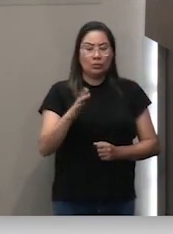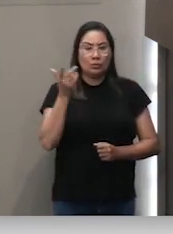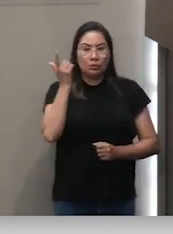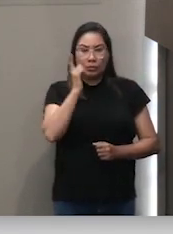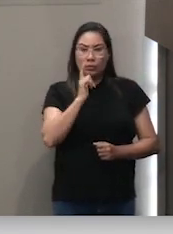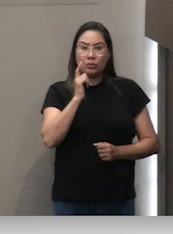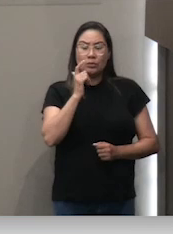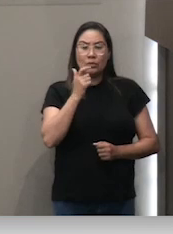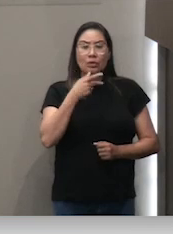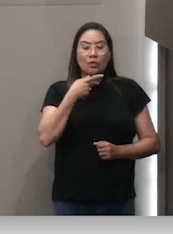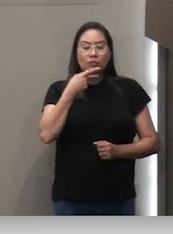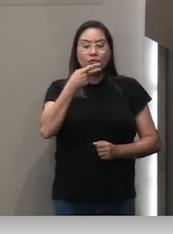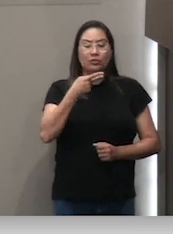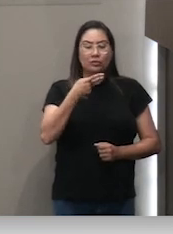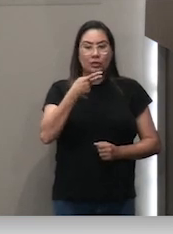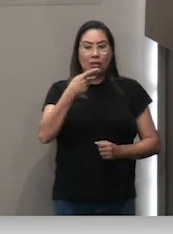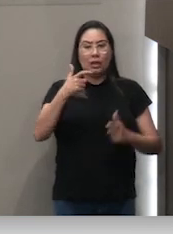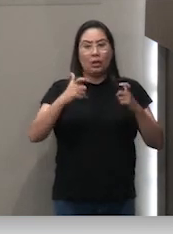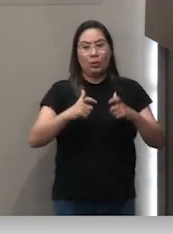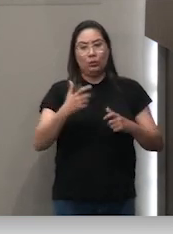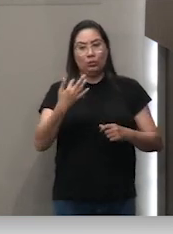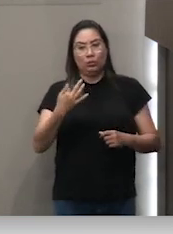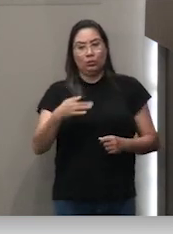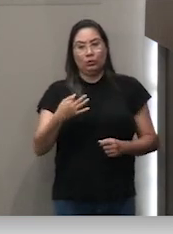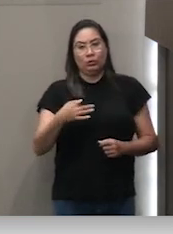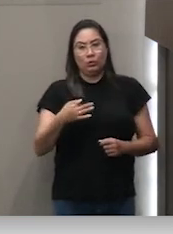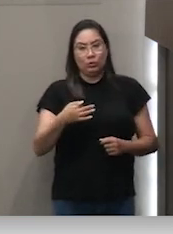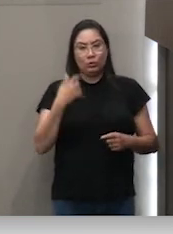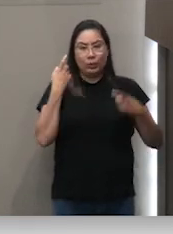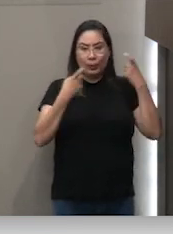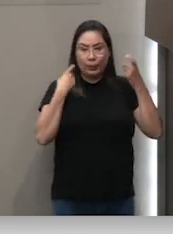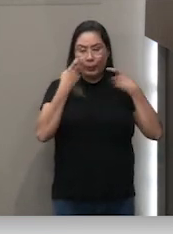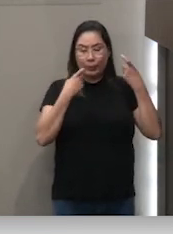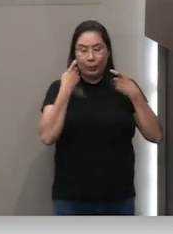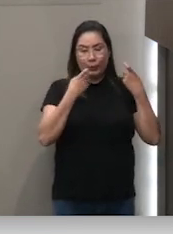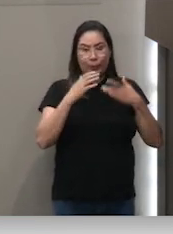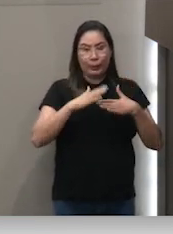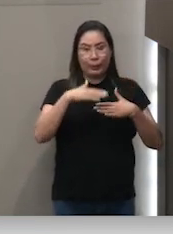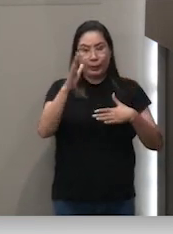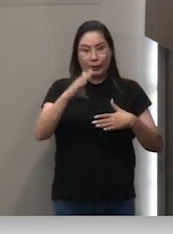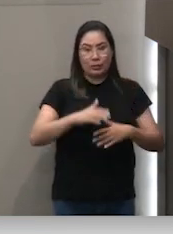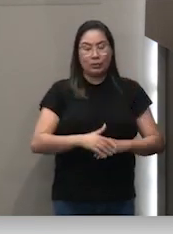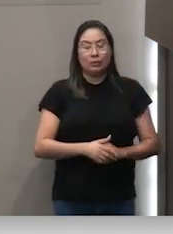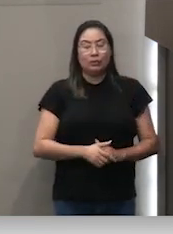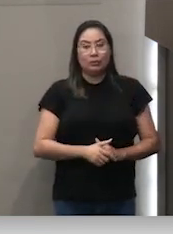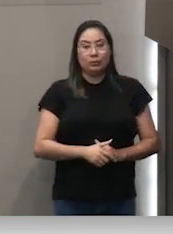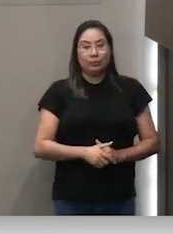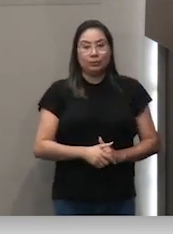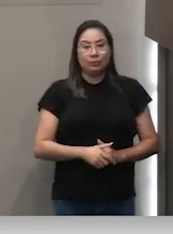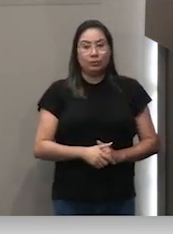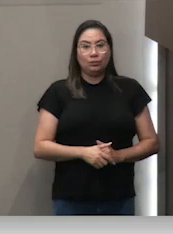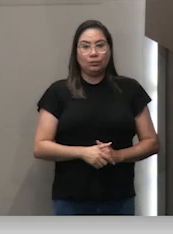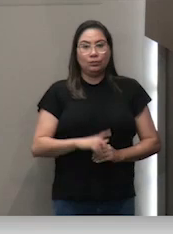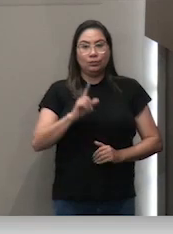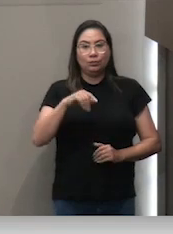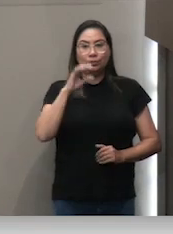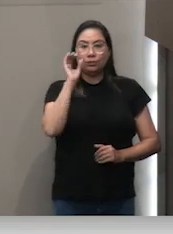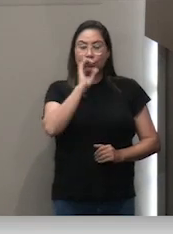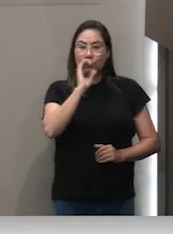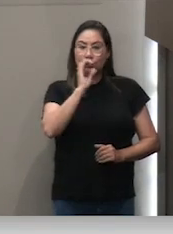consegue oralizar a sua dor, nos preocupa ainda mais. É